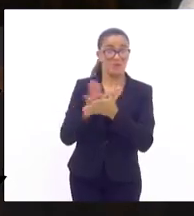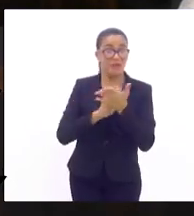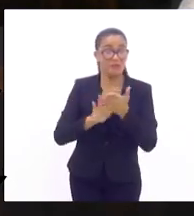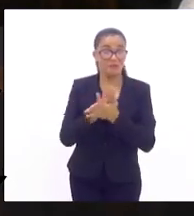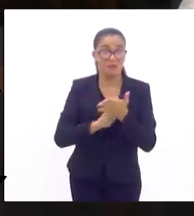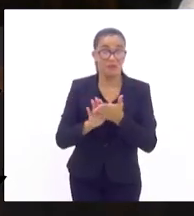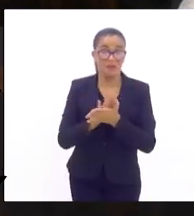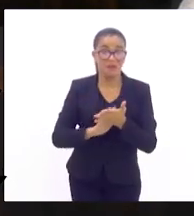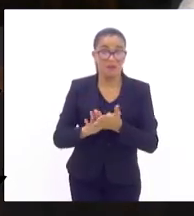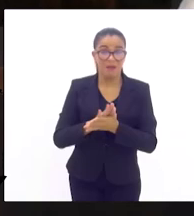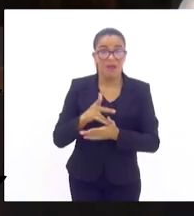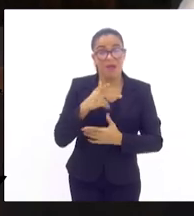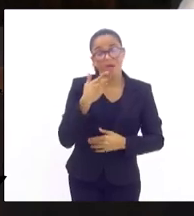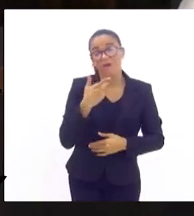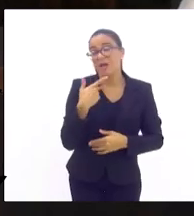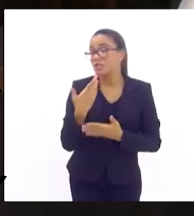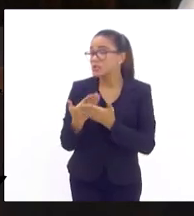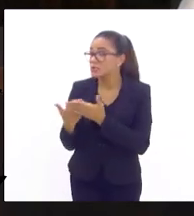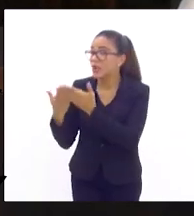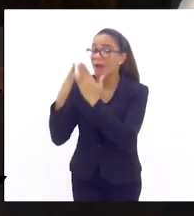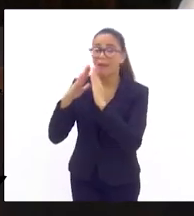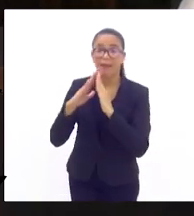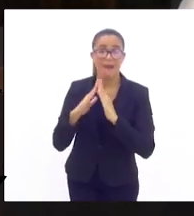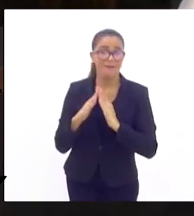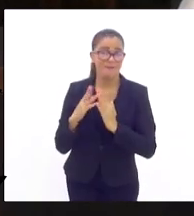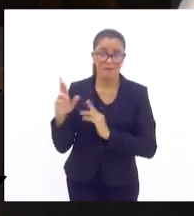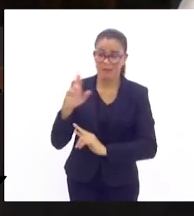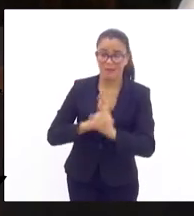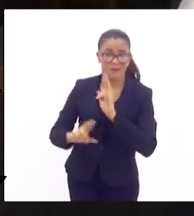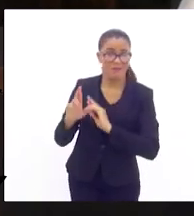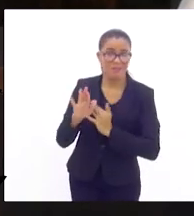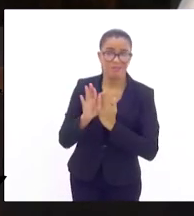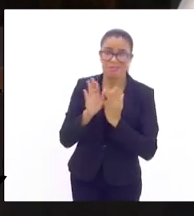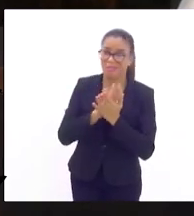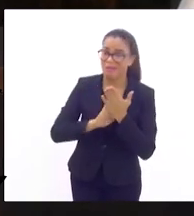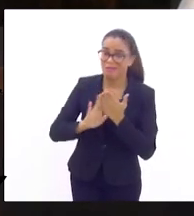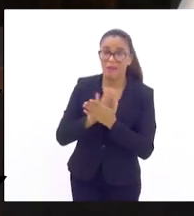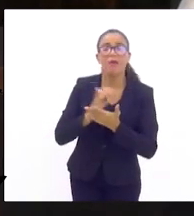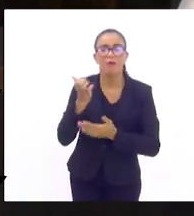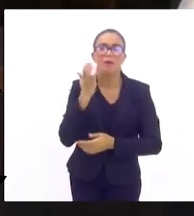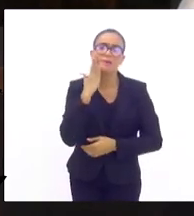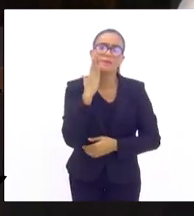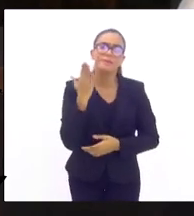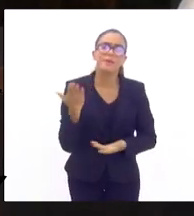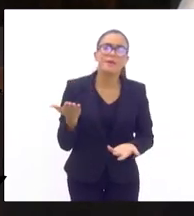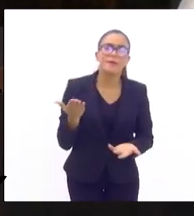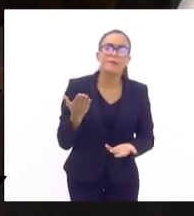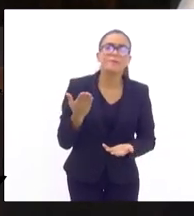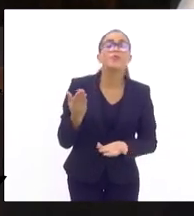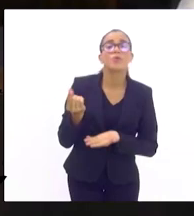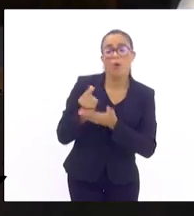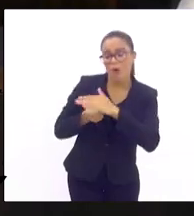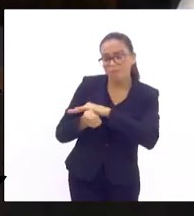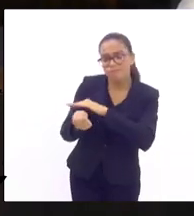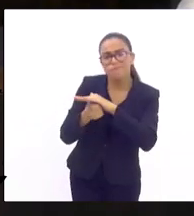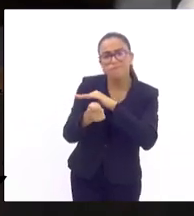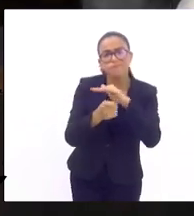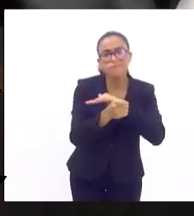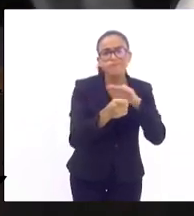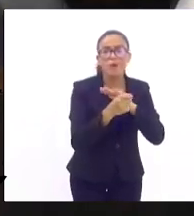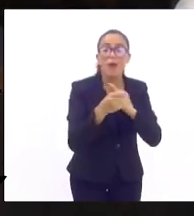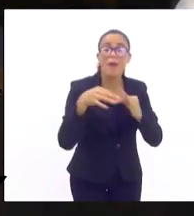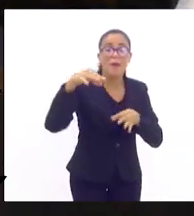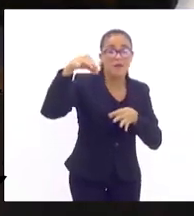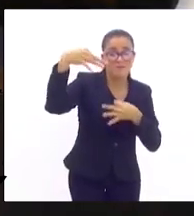Tudo que levaram para casa para responder, vieram hoje e não responderam nada. E eu quero saber qual é o investimento, o cronograma físico